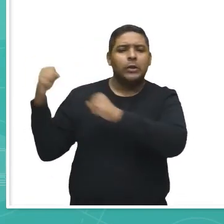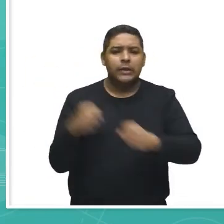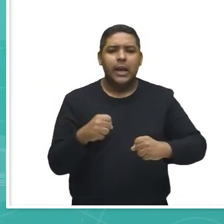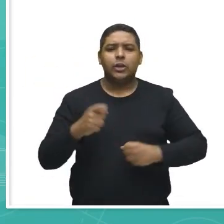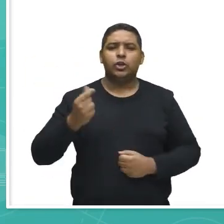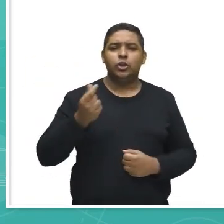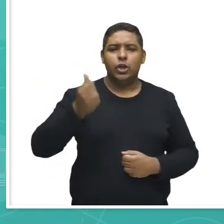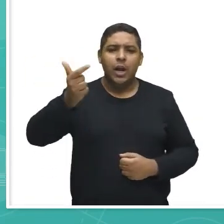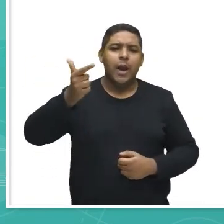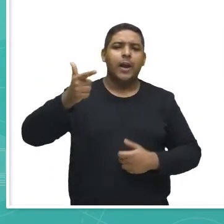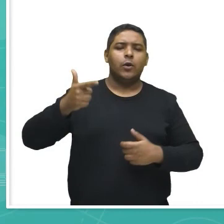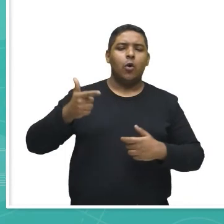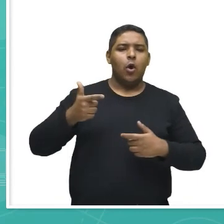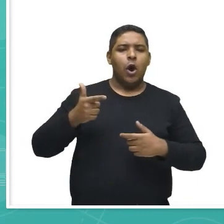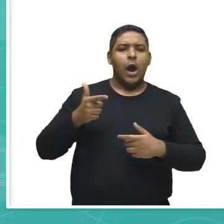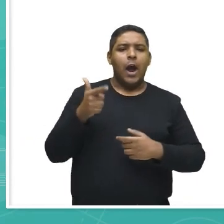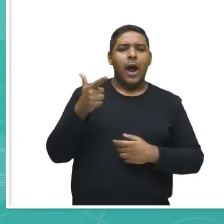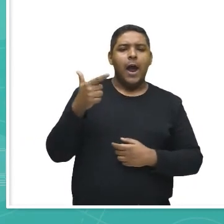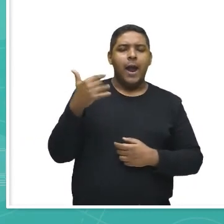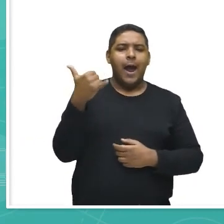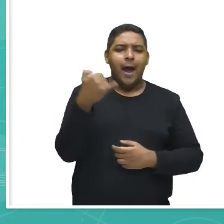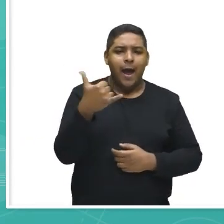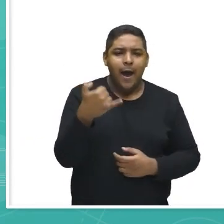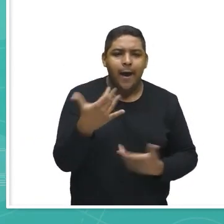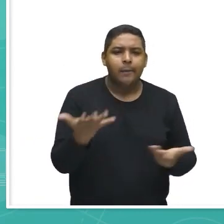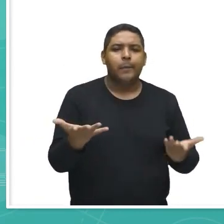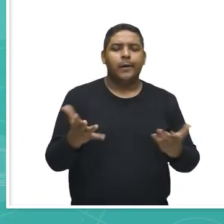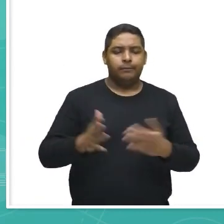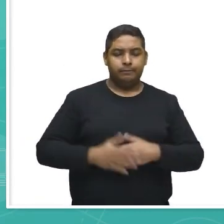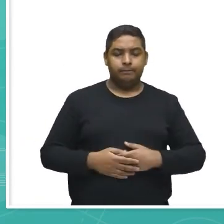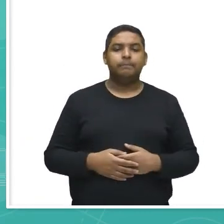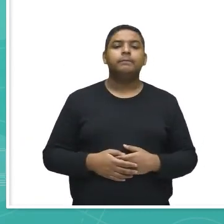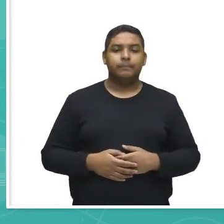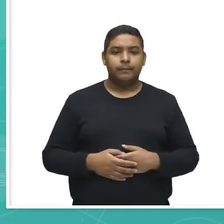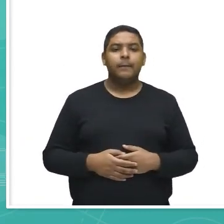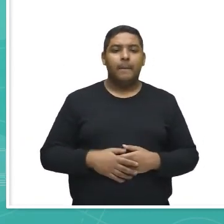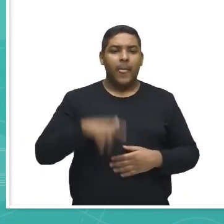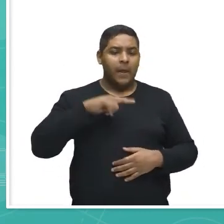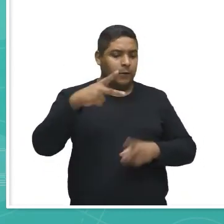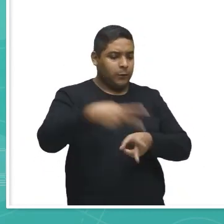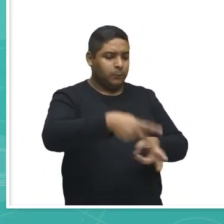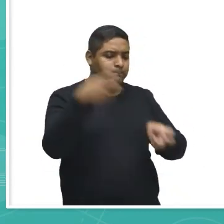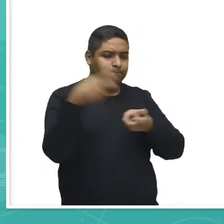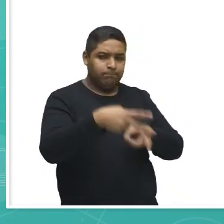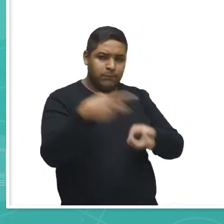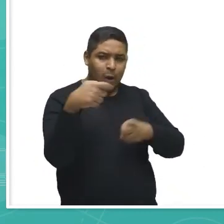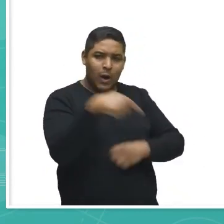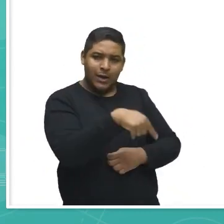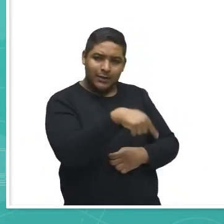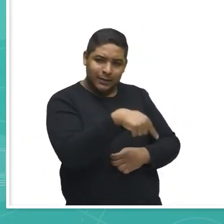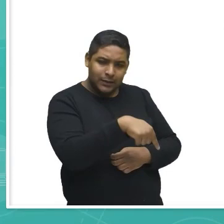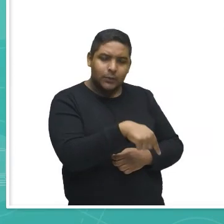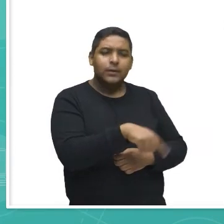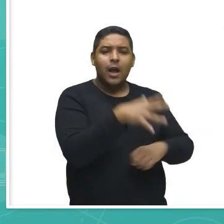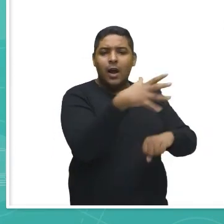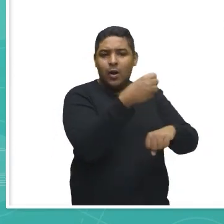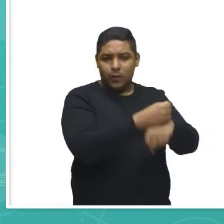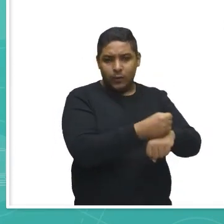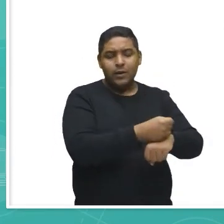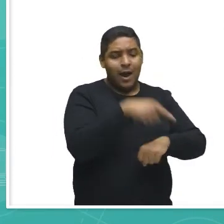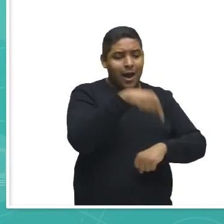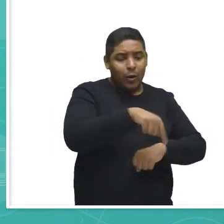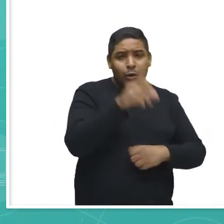estava sendo explorada, escravizada, então a colônia tinha que praticamente fazer as coisas que a metrópole